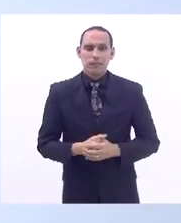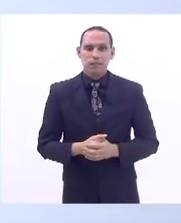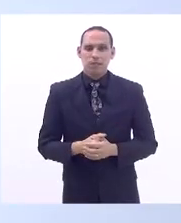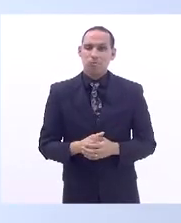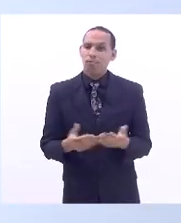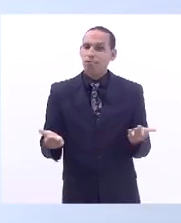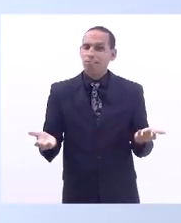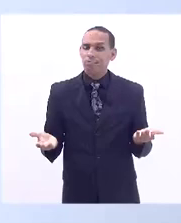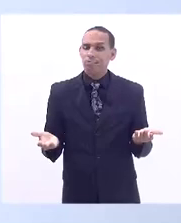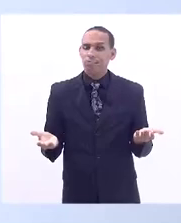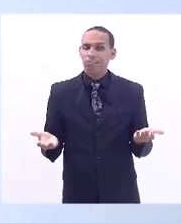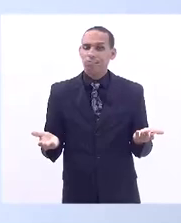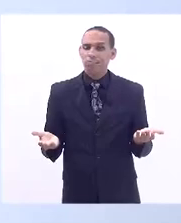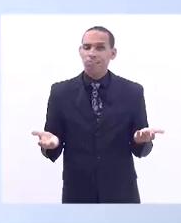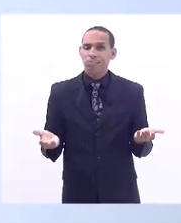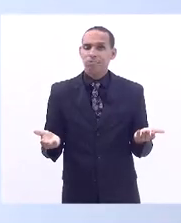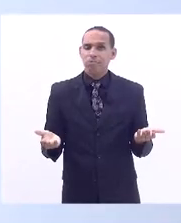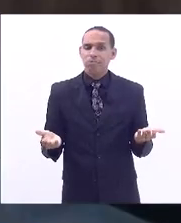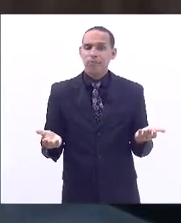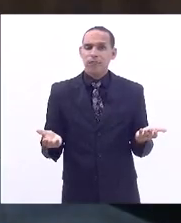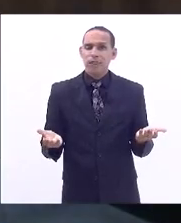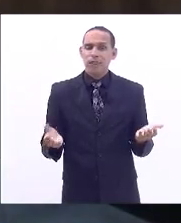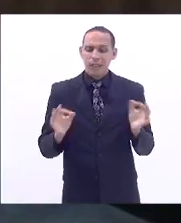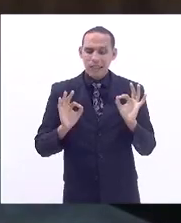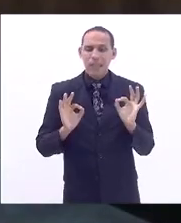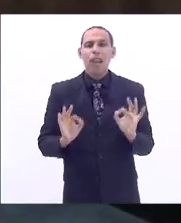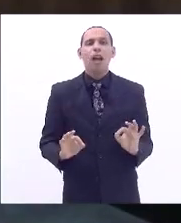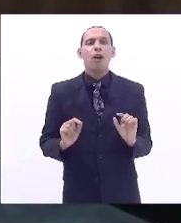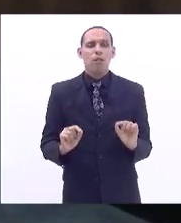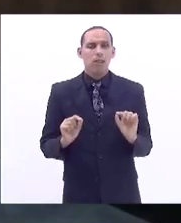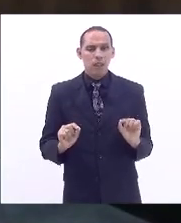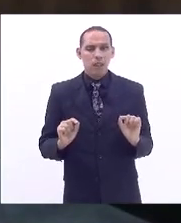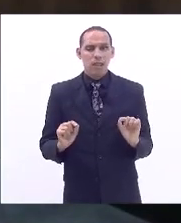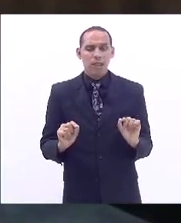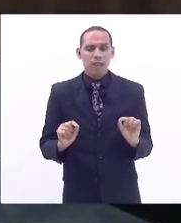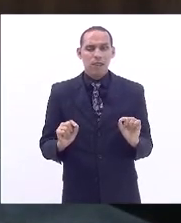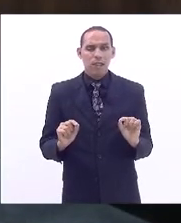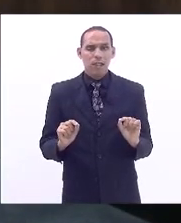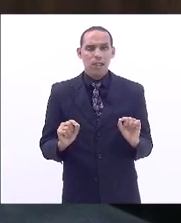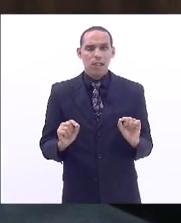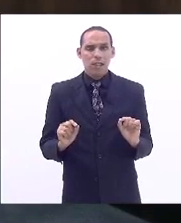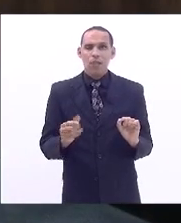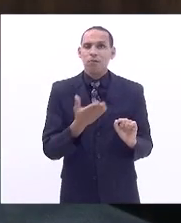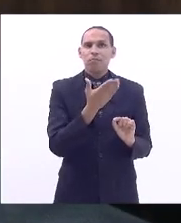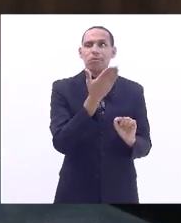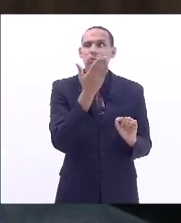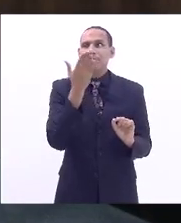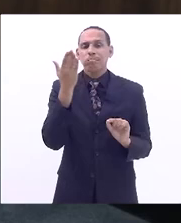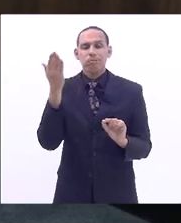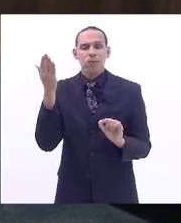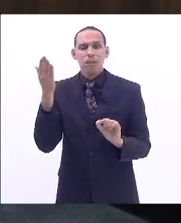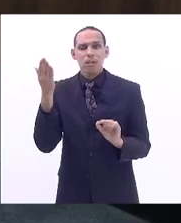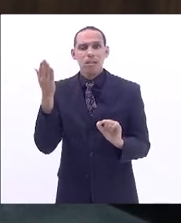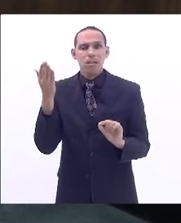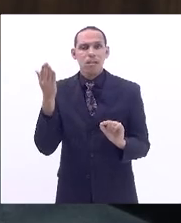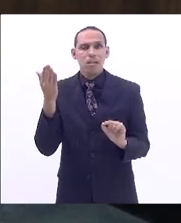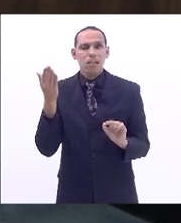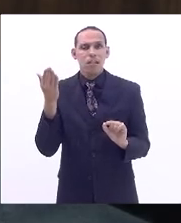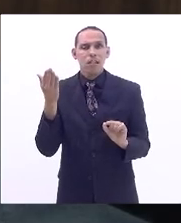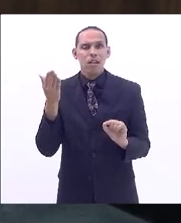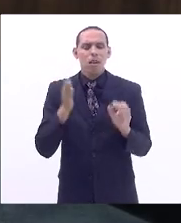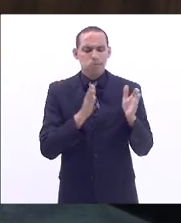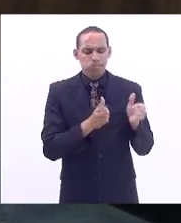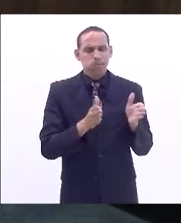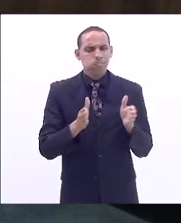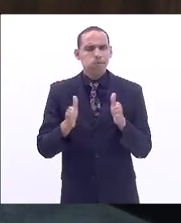o resultado da forma mais legítima possível o que que acontece os seguidores procuram de forma hora